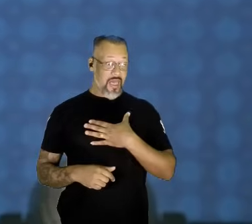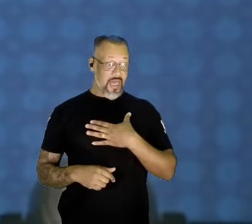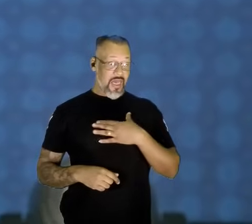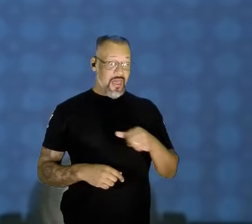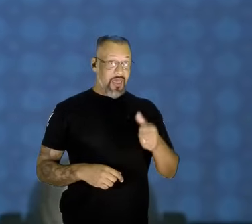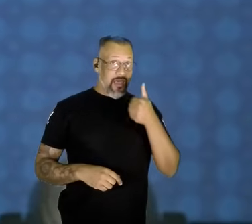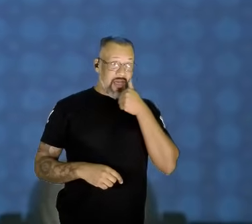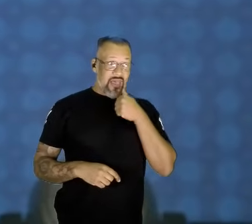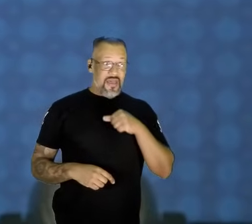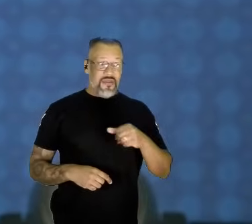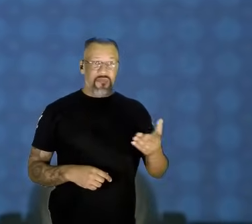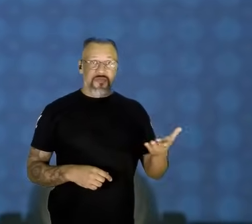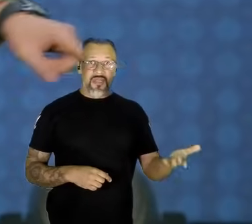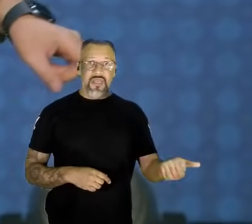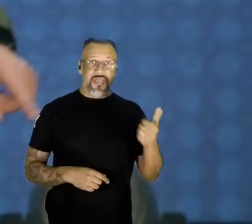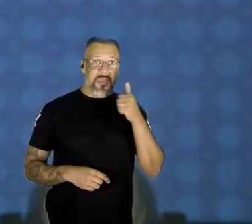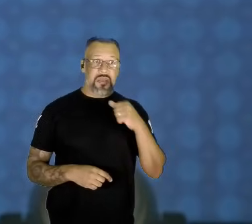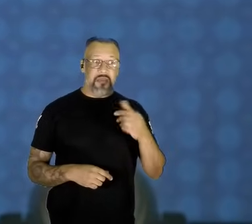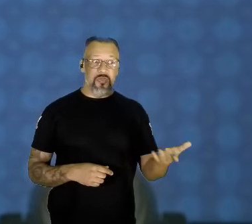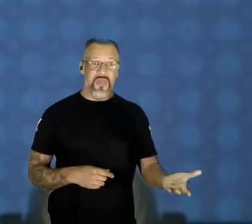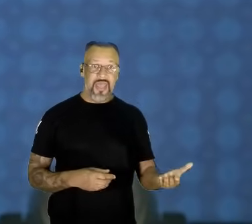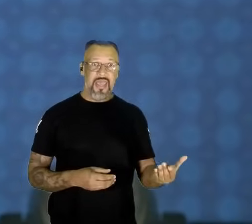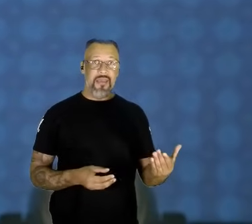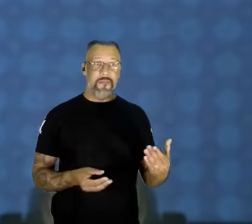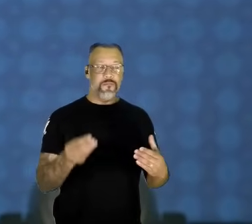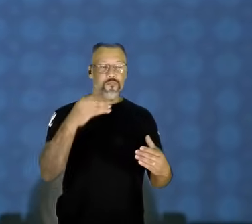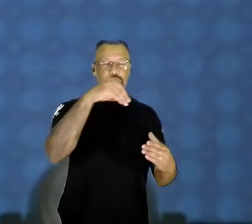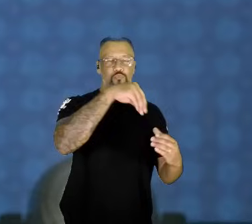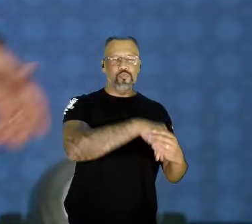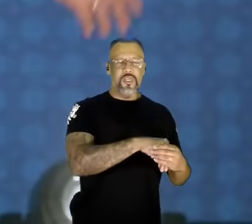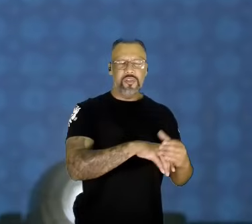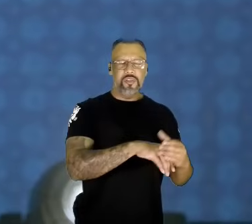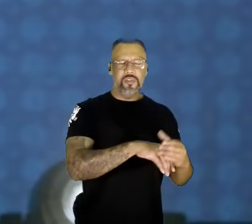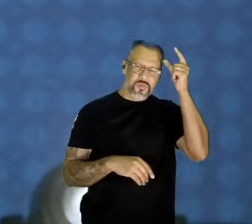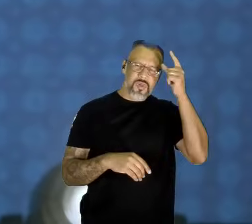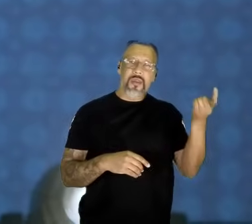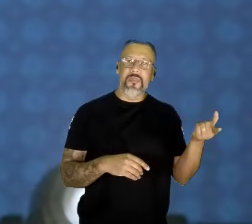que os pais dela ensinaram para buscar Jesus.